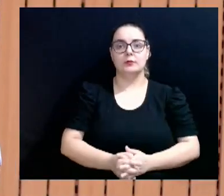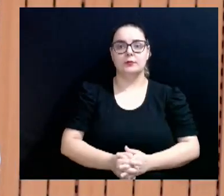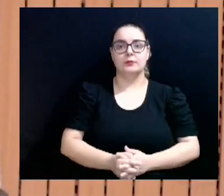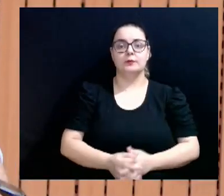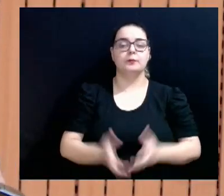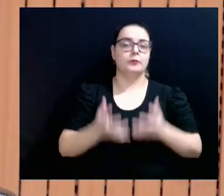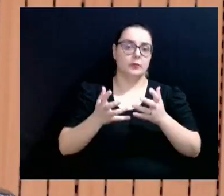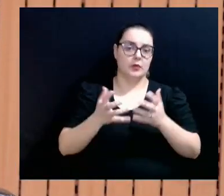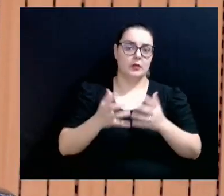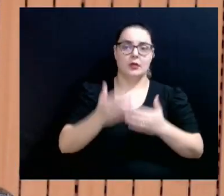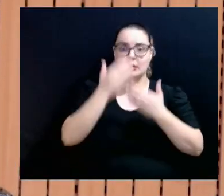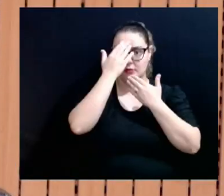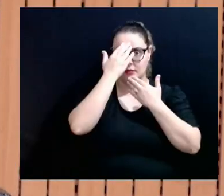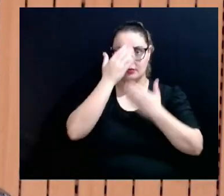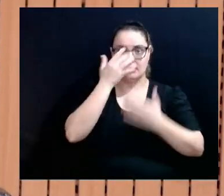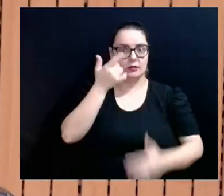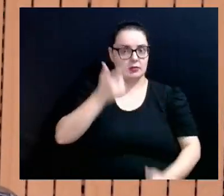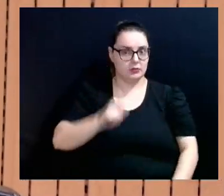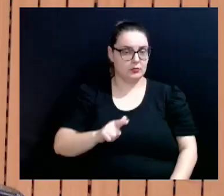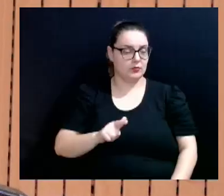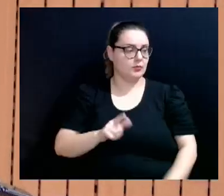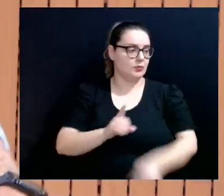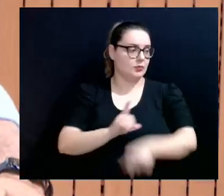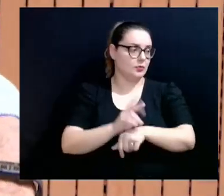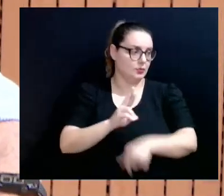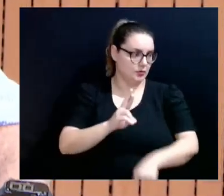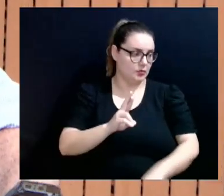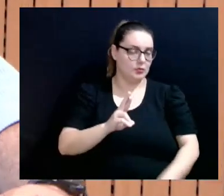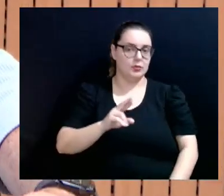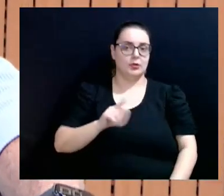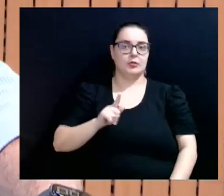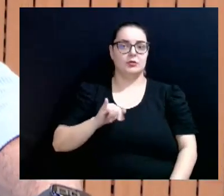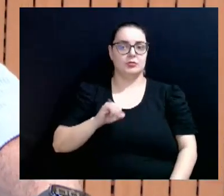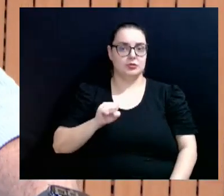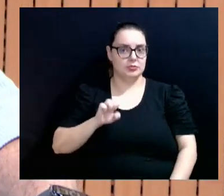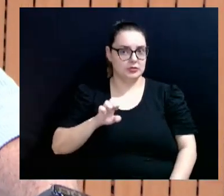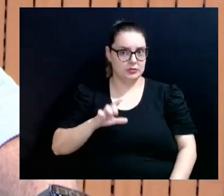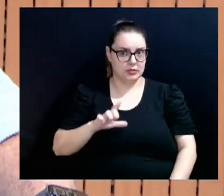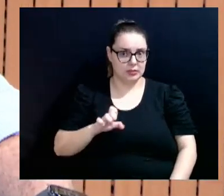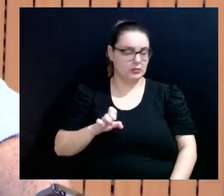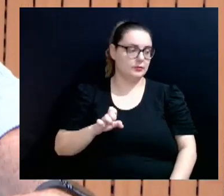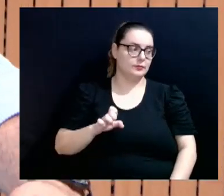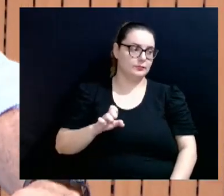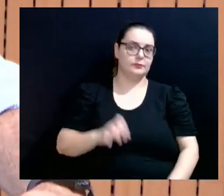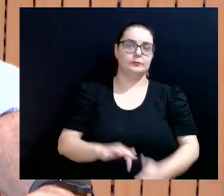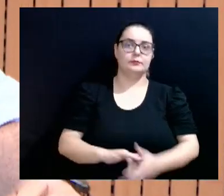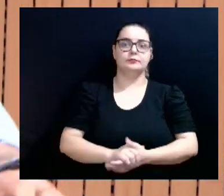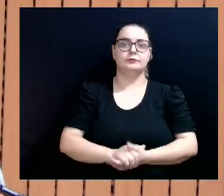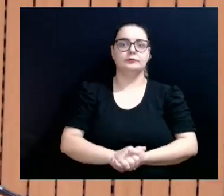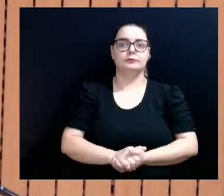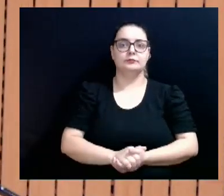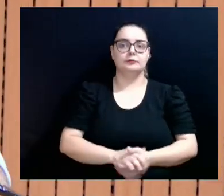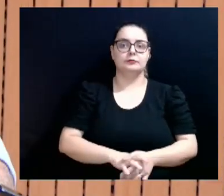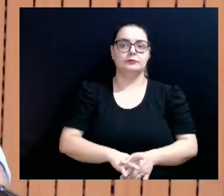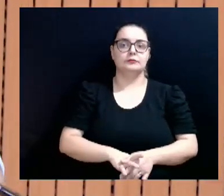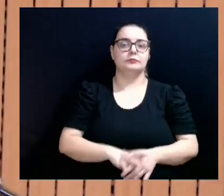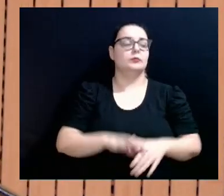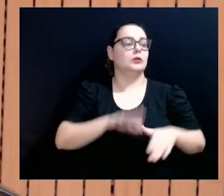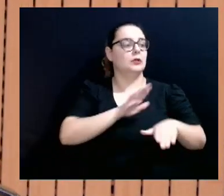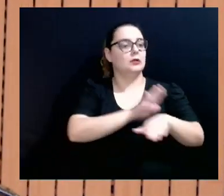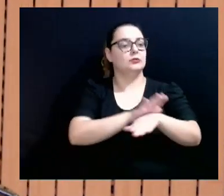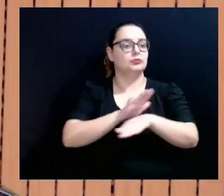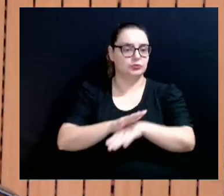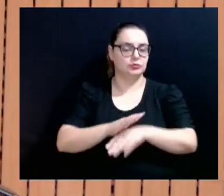agradecer mais uma vez a doutora Gisele Rocha pela contribuição, José